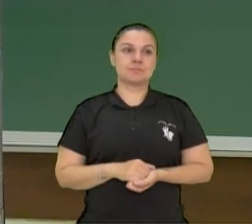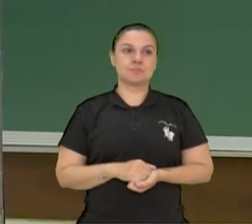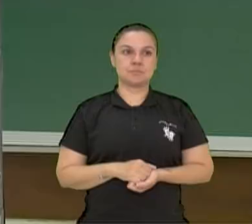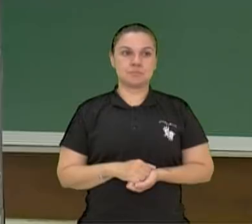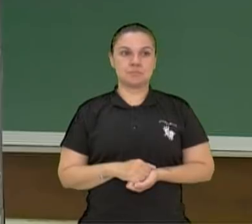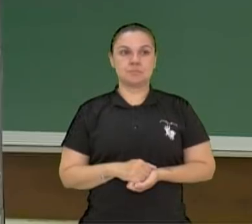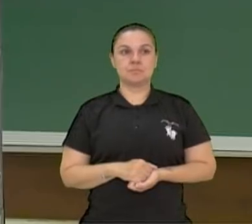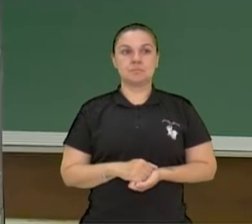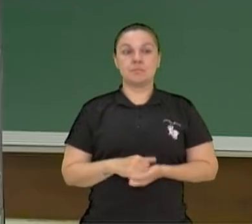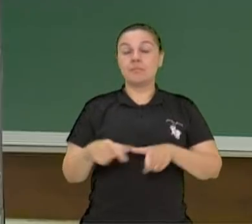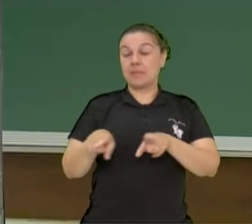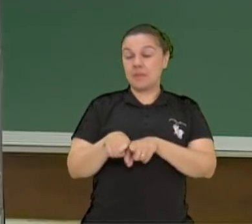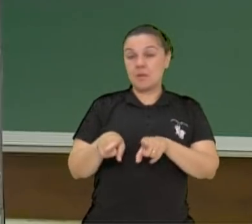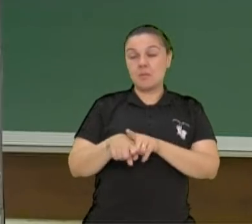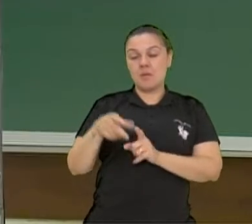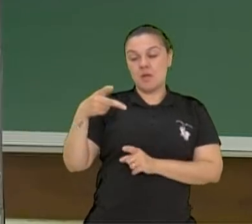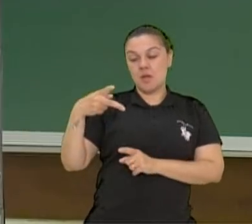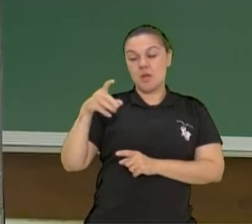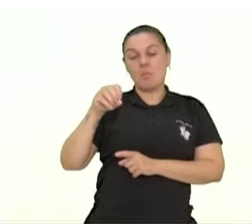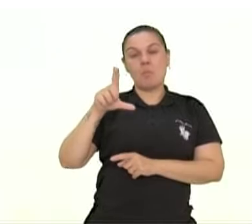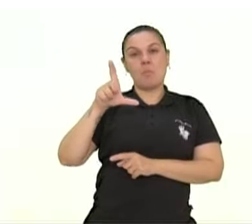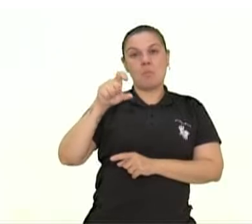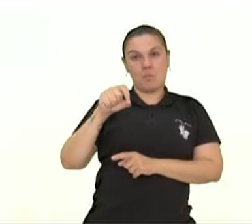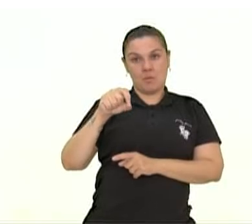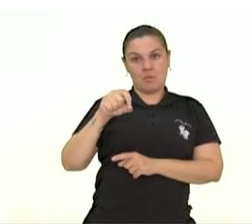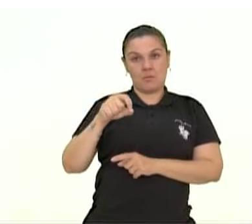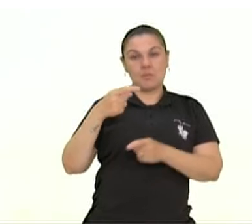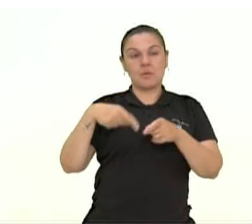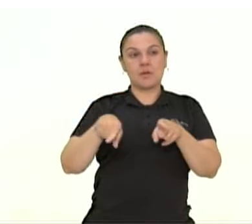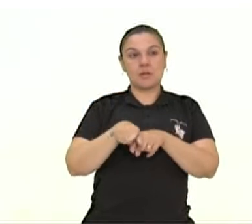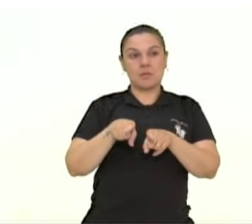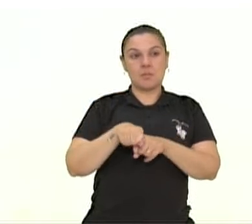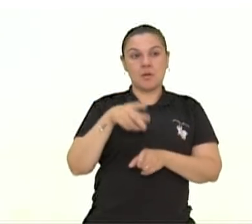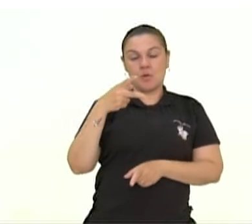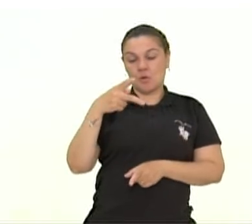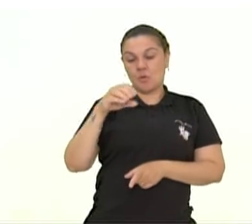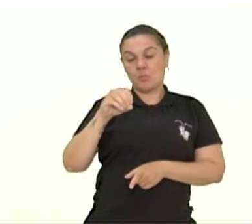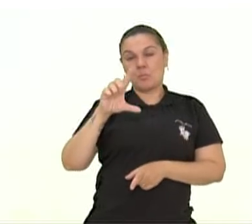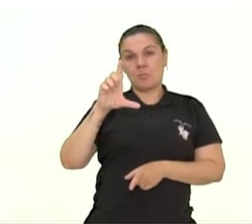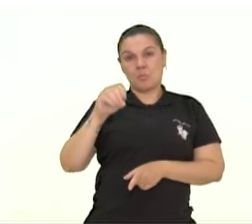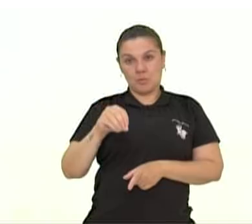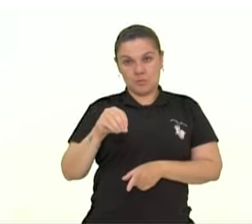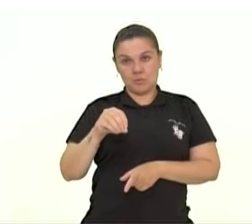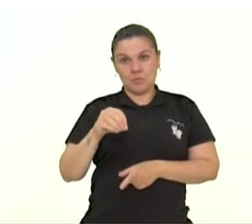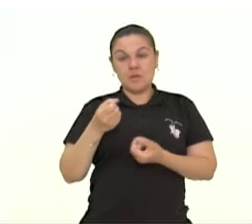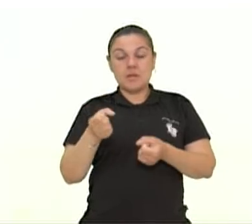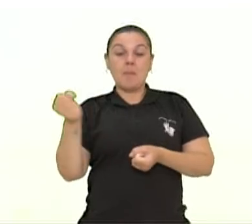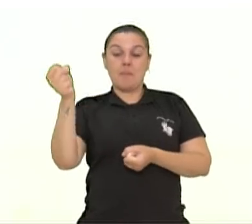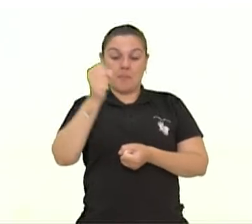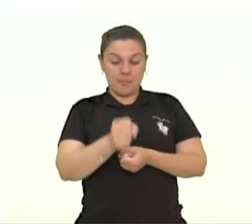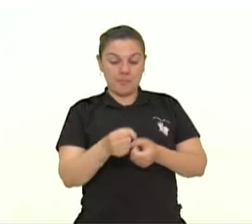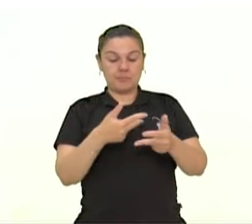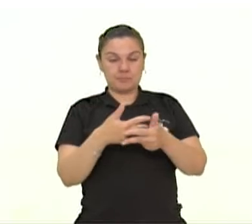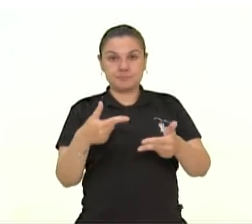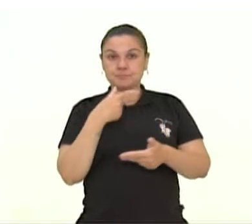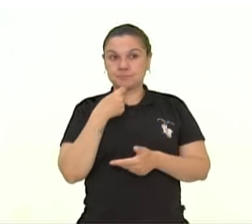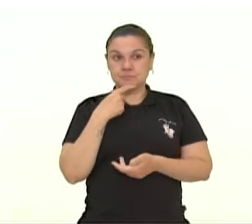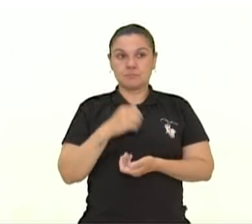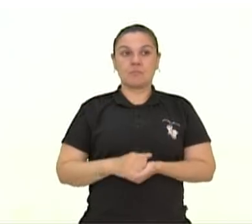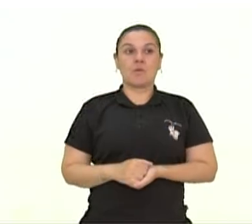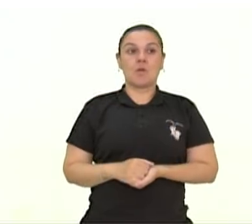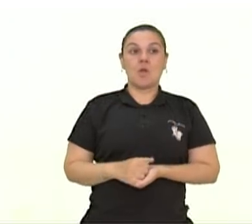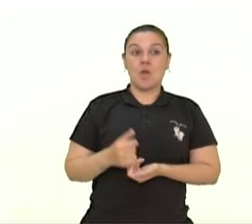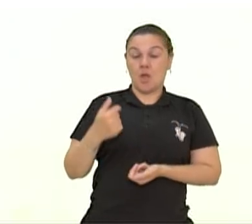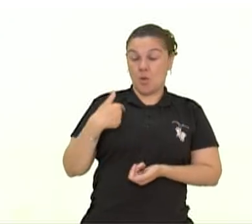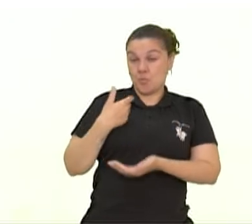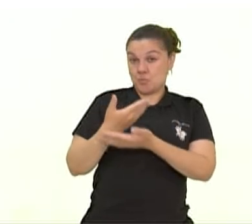tenho ali para a palavra polo, substantivo, e polo, a contração de por mais alguma coisa no masculino. Né? Então eu digo lá,